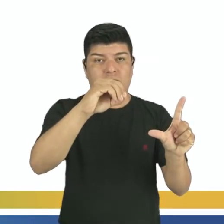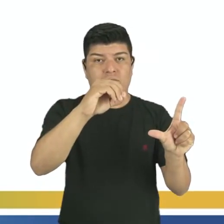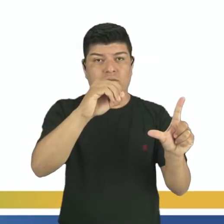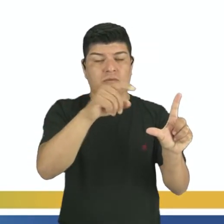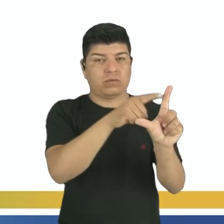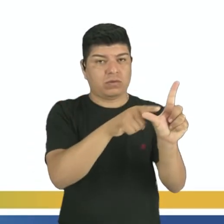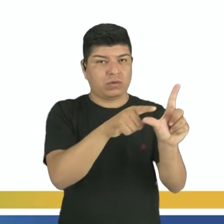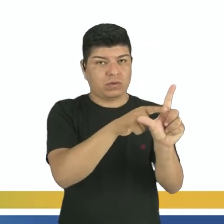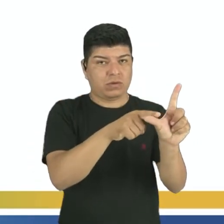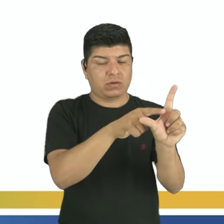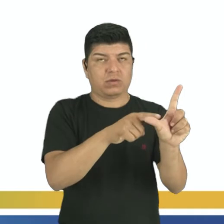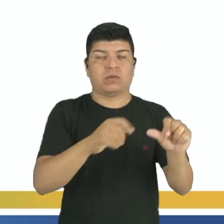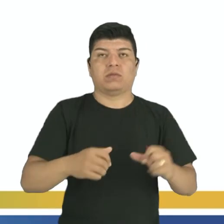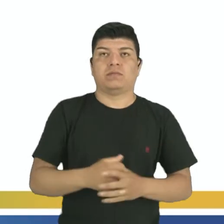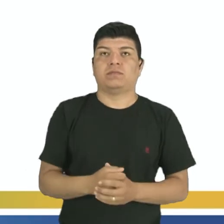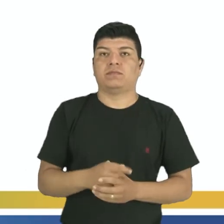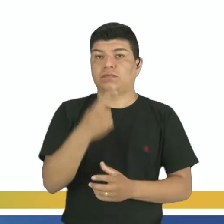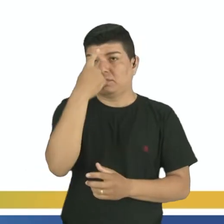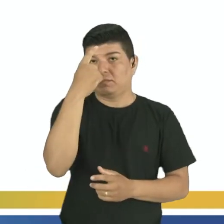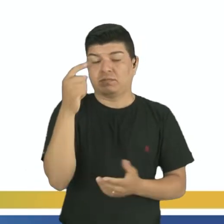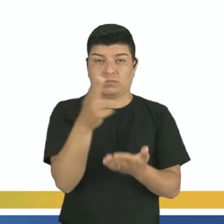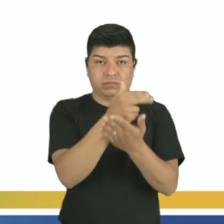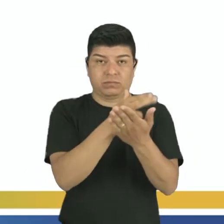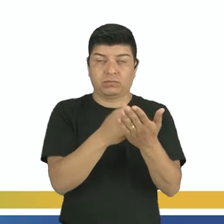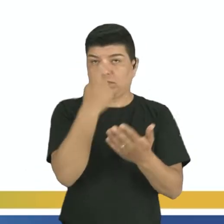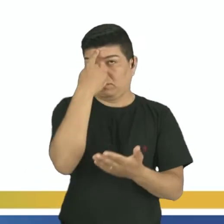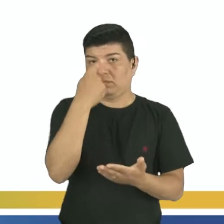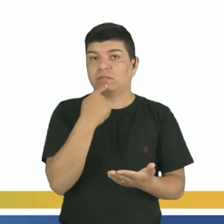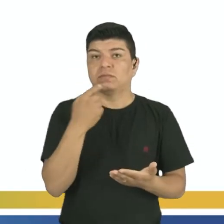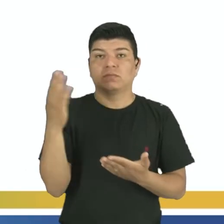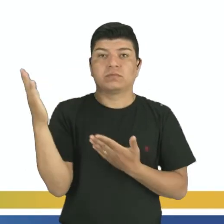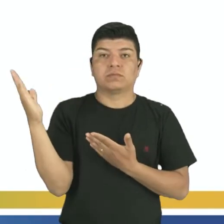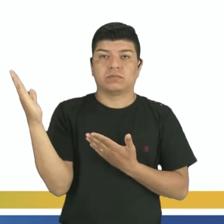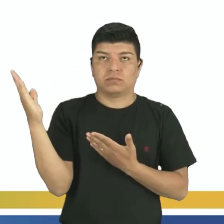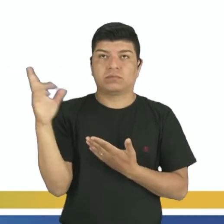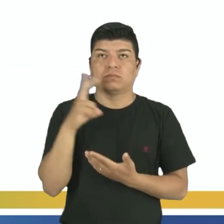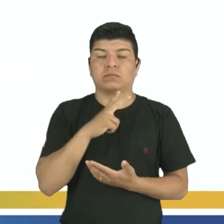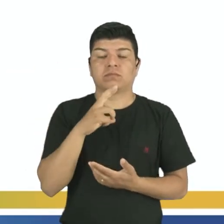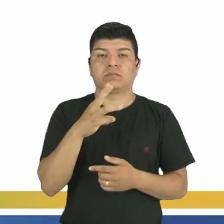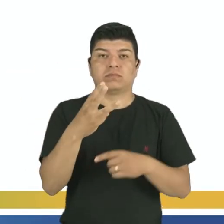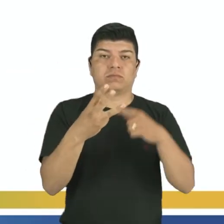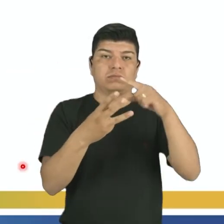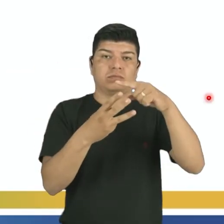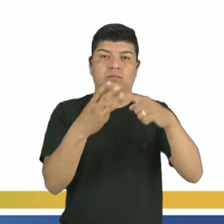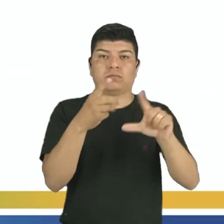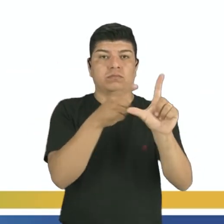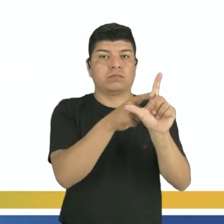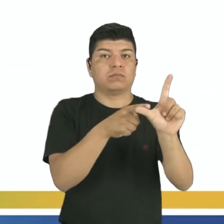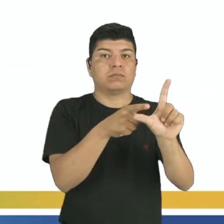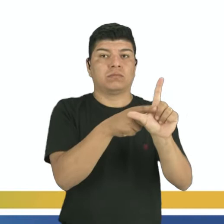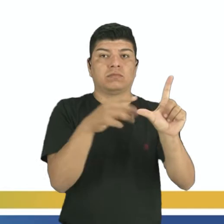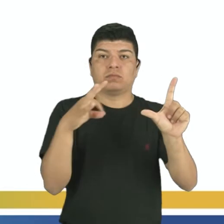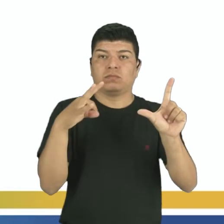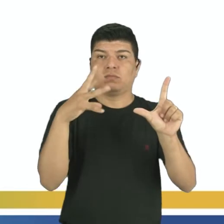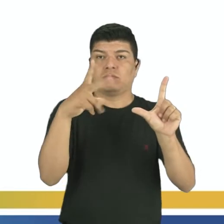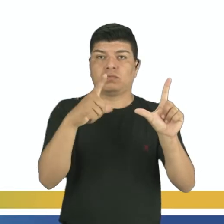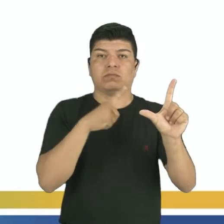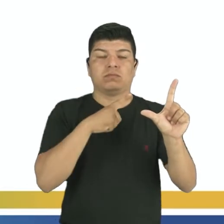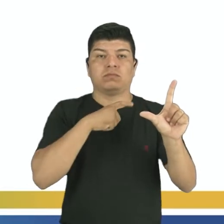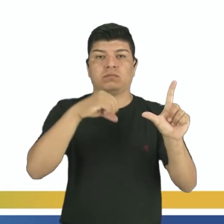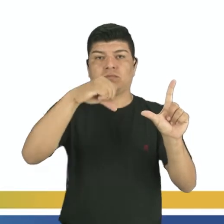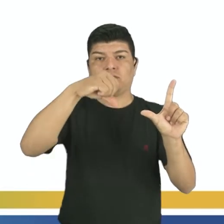frente, certo? Então aqui um desenho, ó. Esse triângulo aqui, os três ângulos internos deles todos medem 90